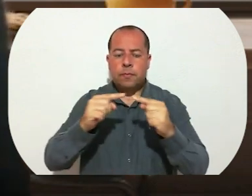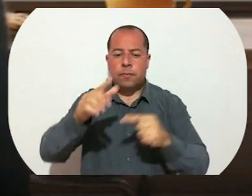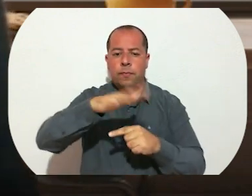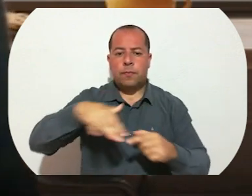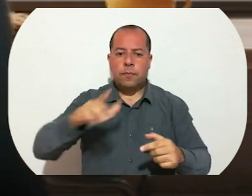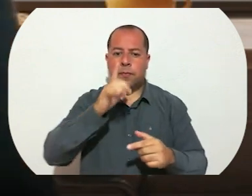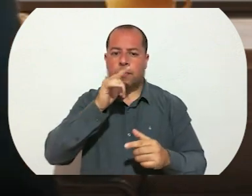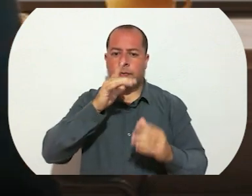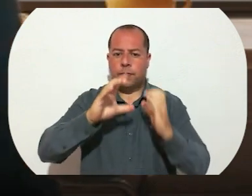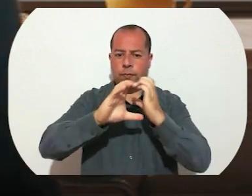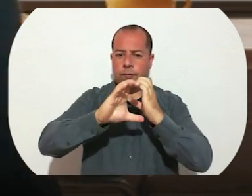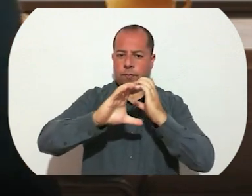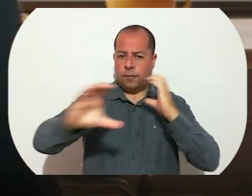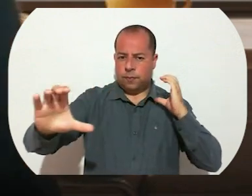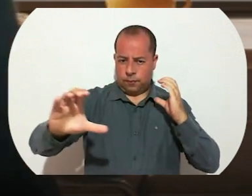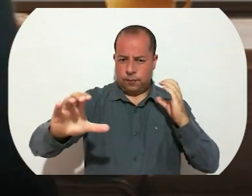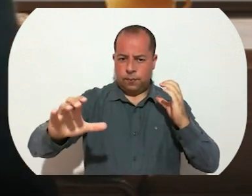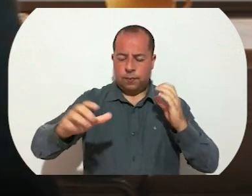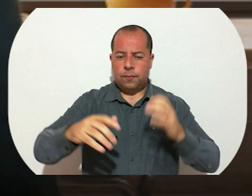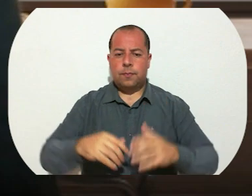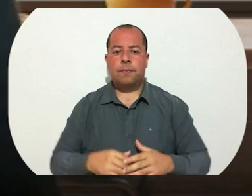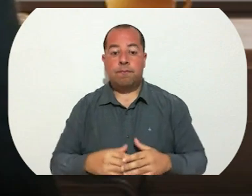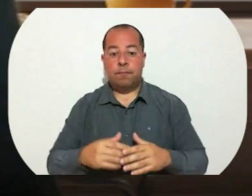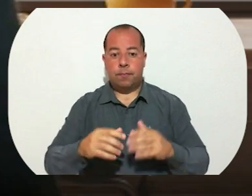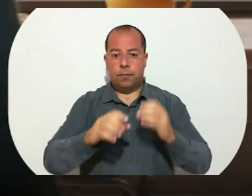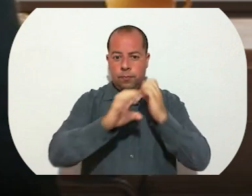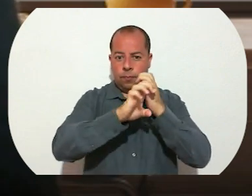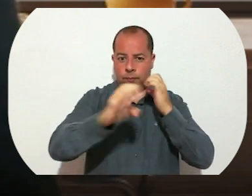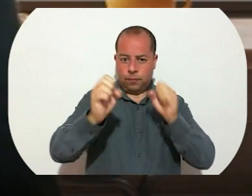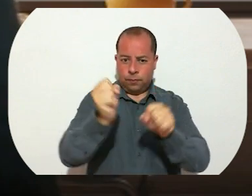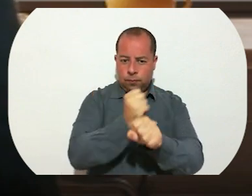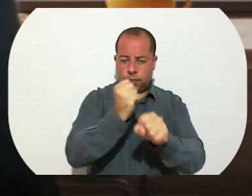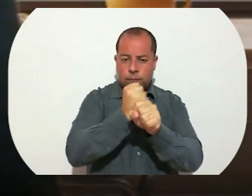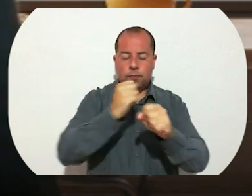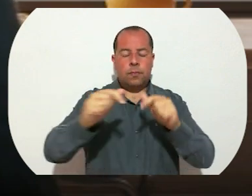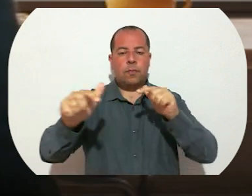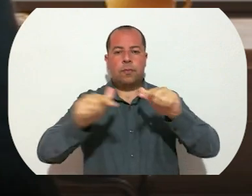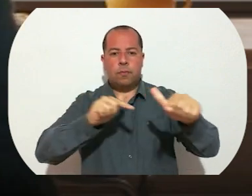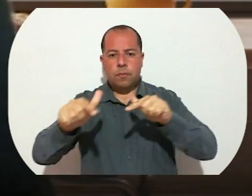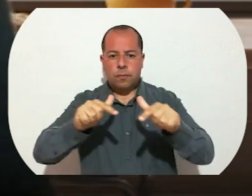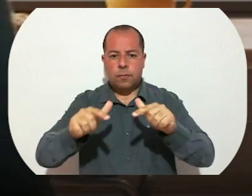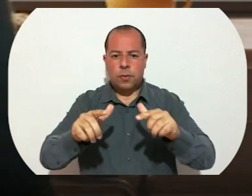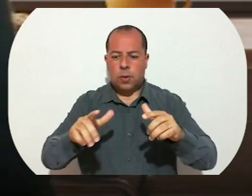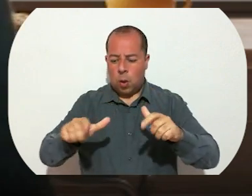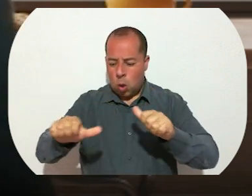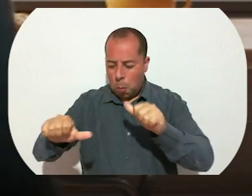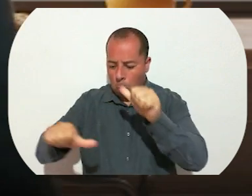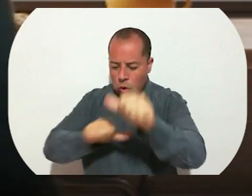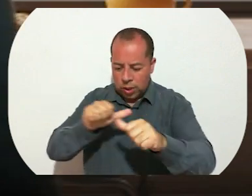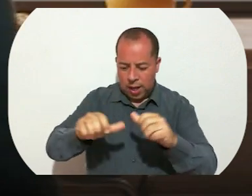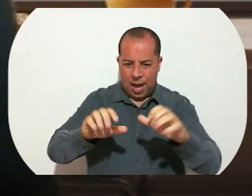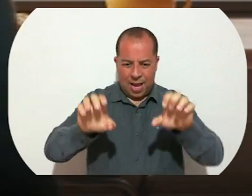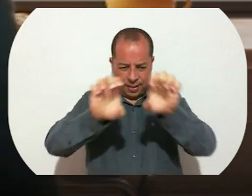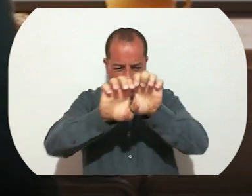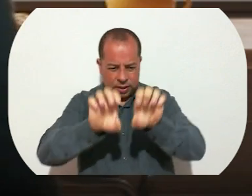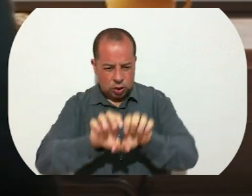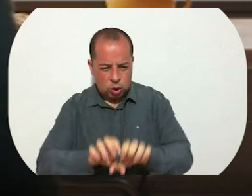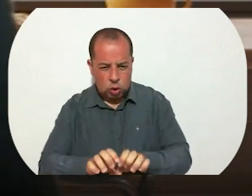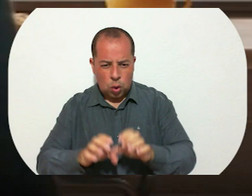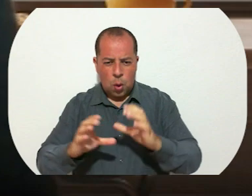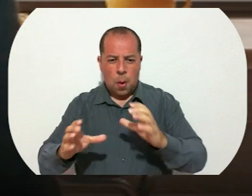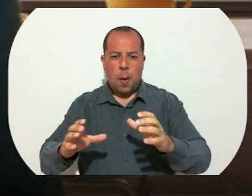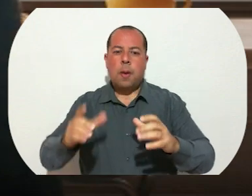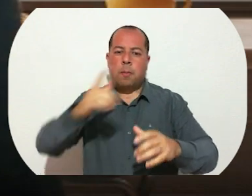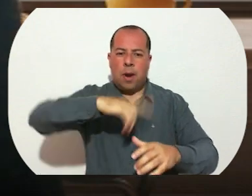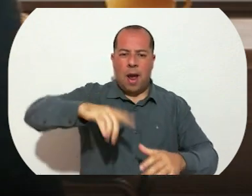Relacionado à área de recursos hídricos e de saneamento, o engenheiro civil pode realizar o dimensionamento de estruturas